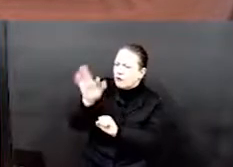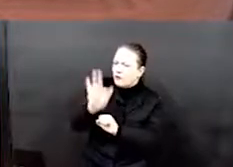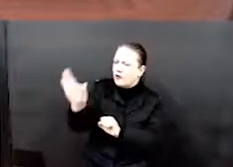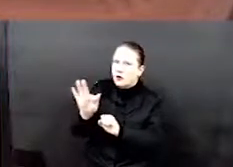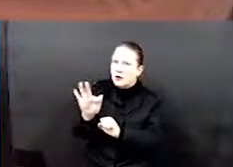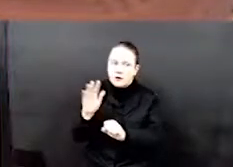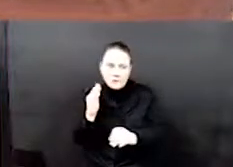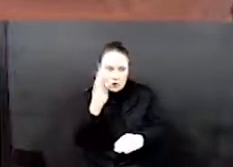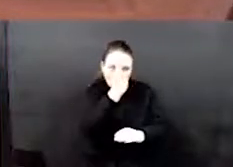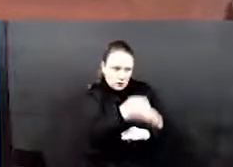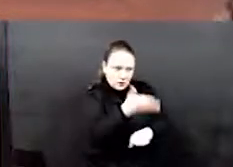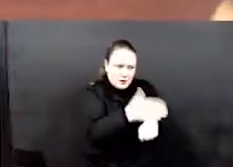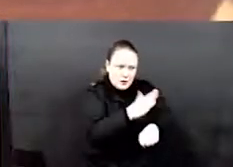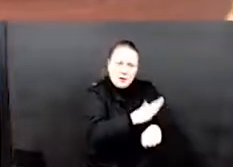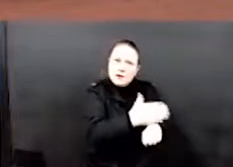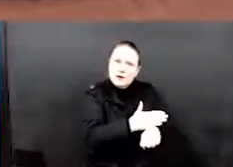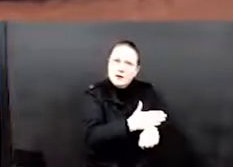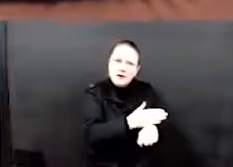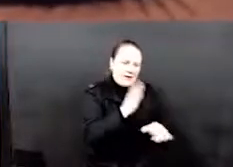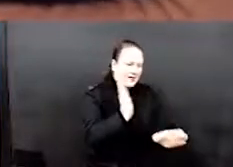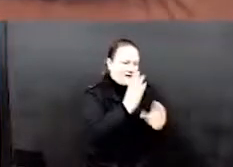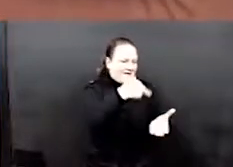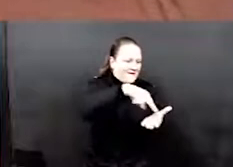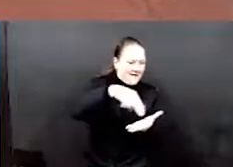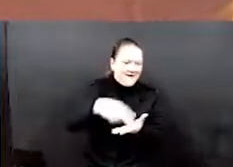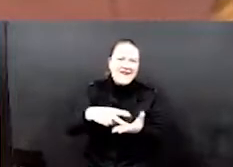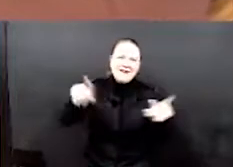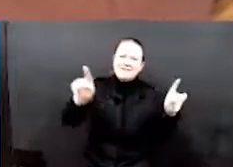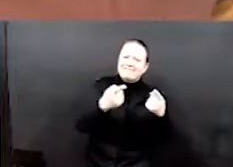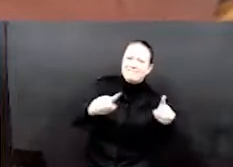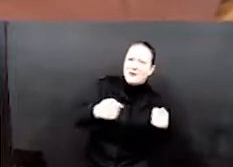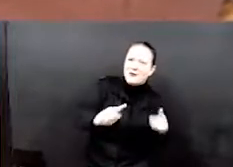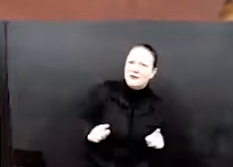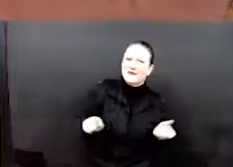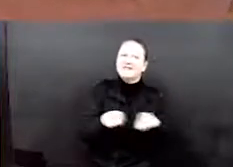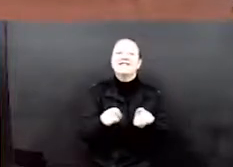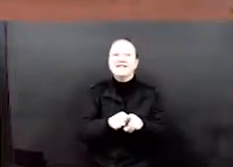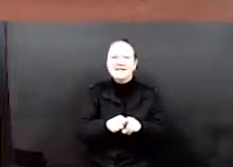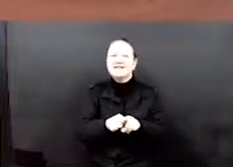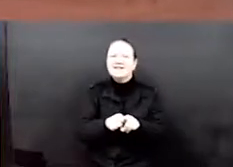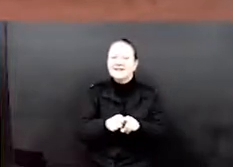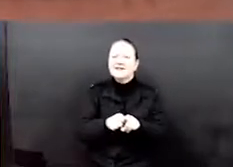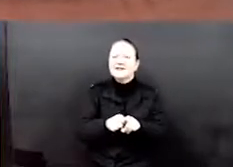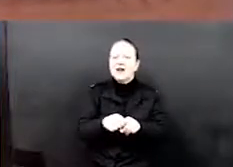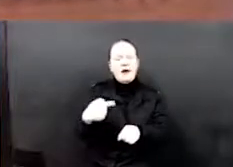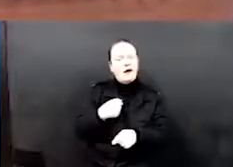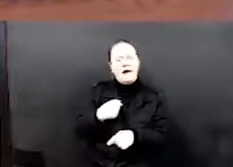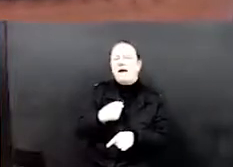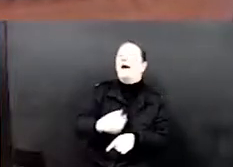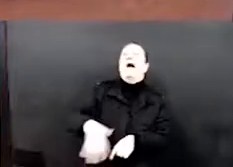na prática, né? Vendo as danças, as músicas. Com eles eu aprendi muita